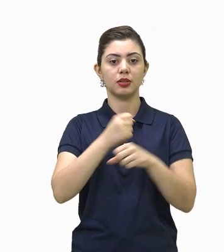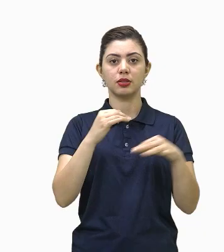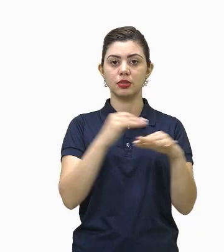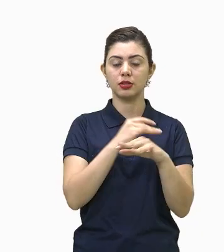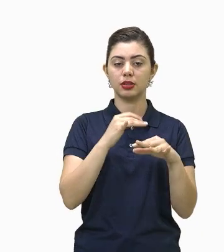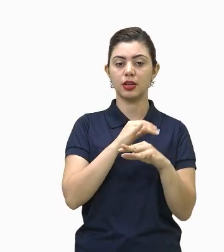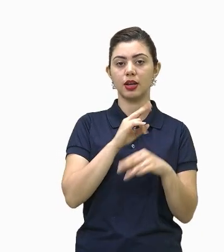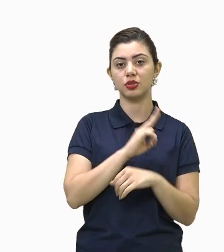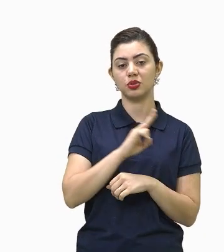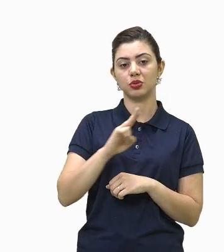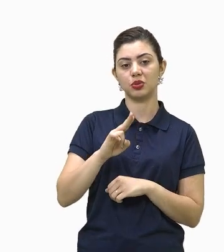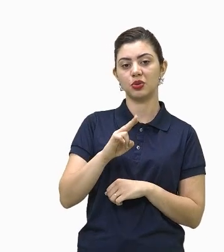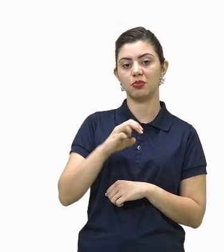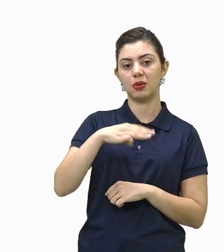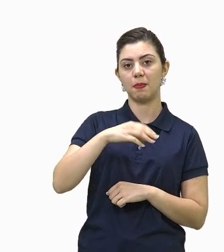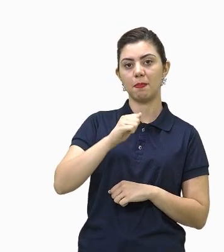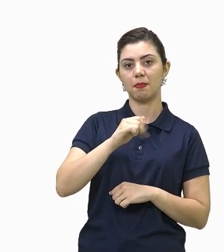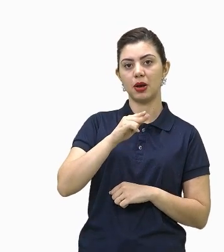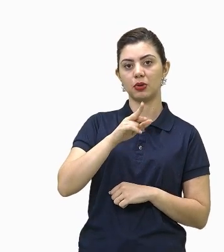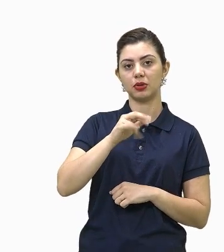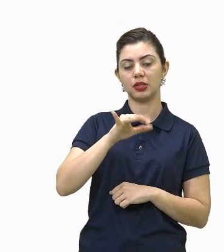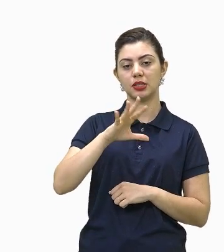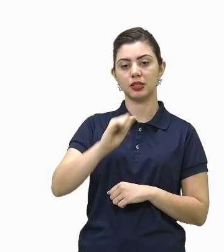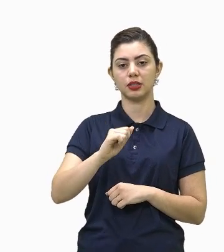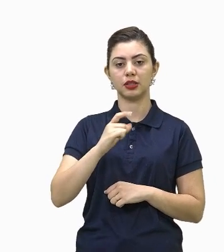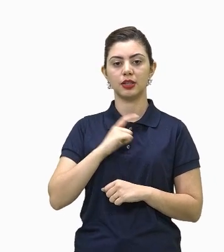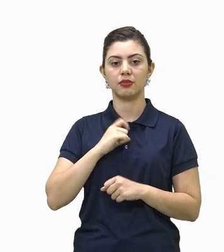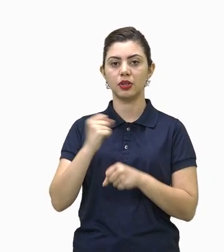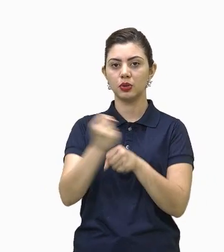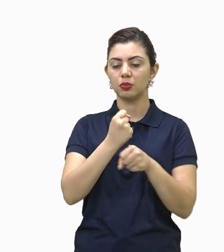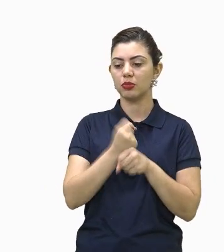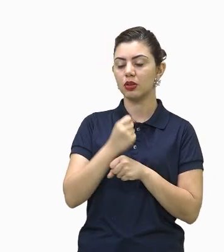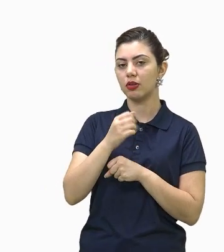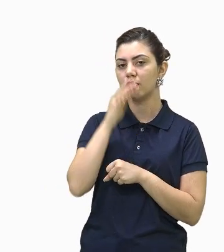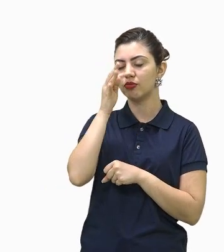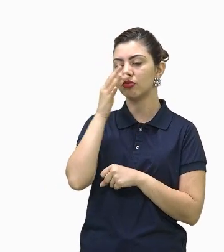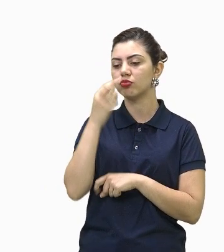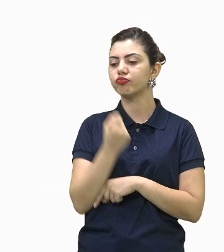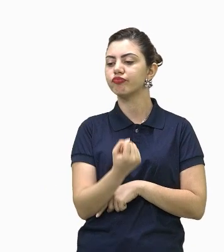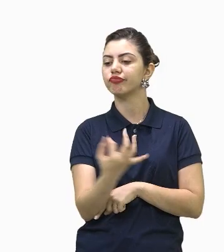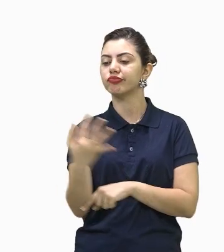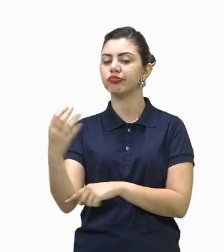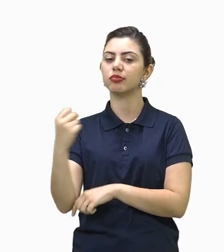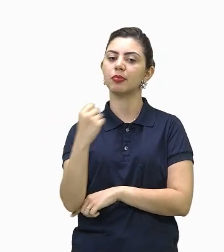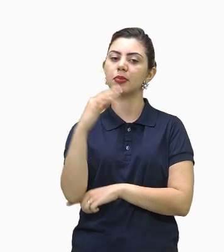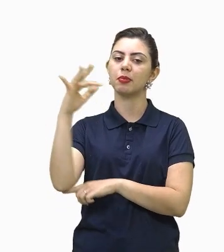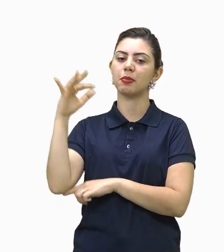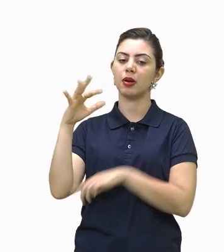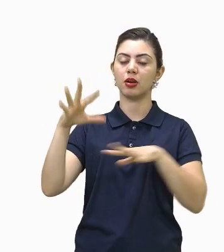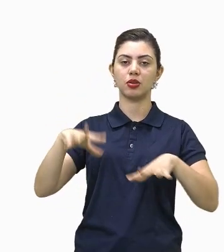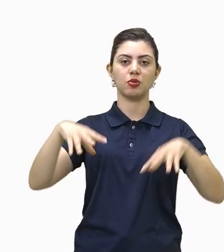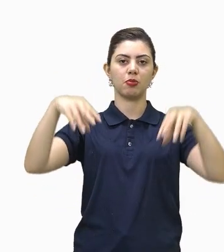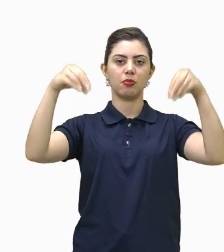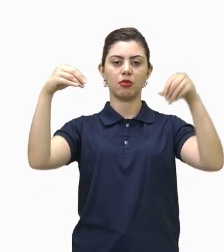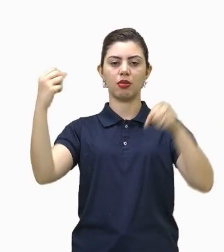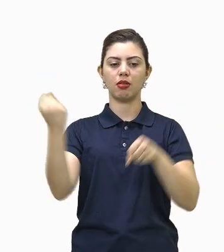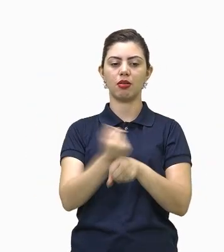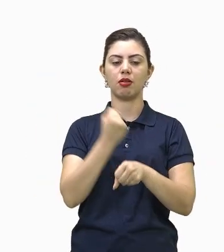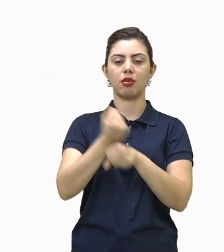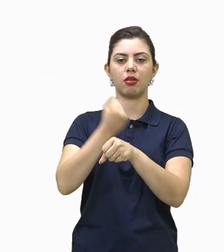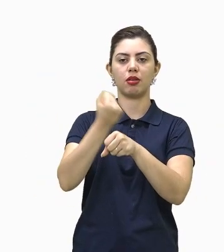Maurícia, onde foi erguido um jardim botânico e um palácio. Patrocinou, então, a